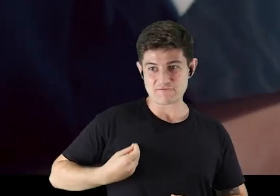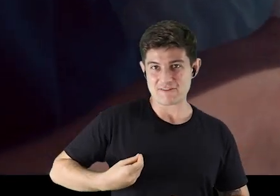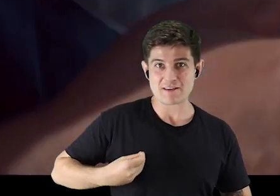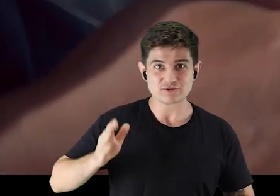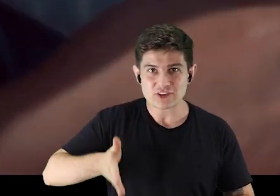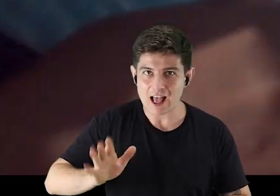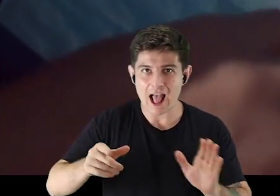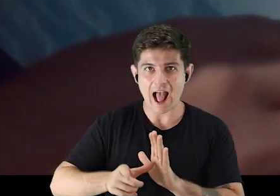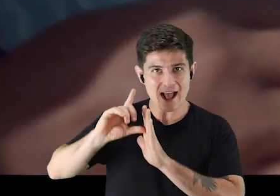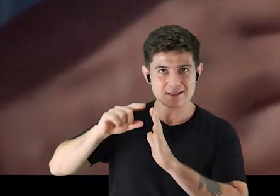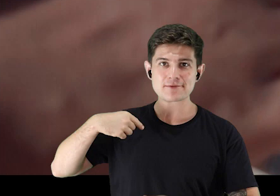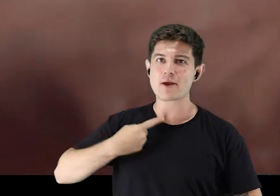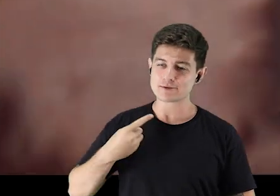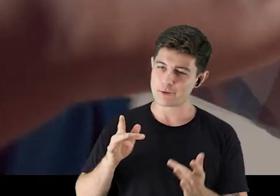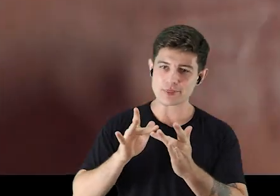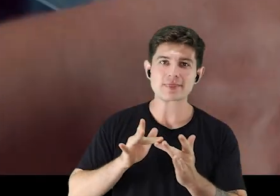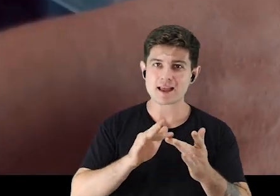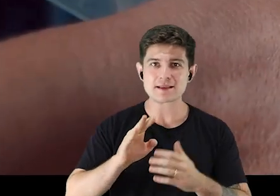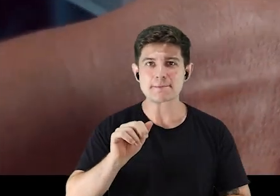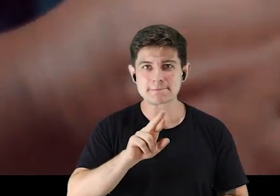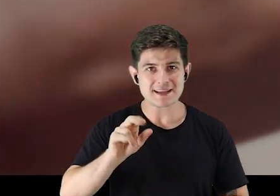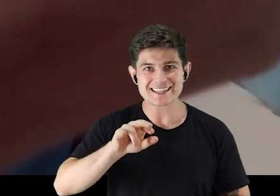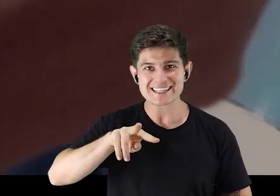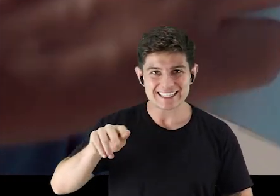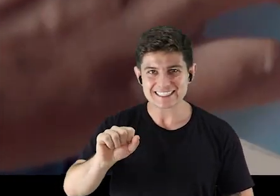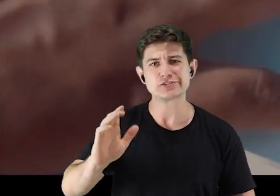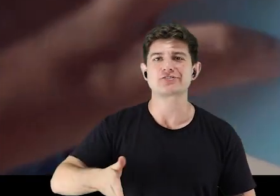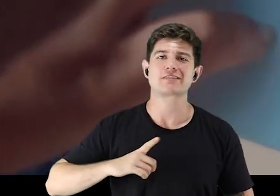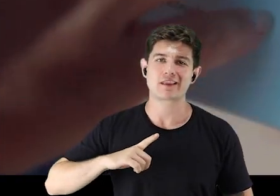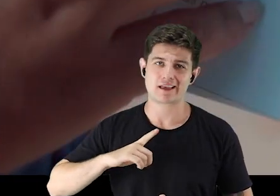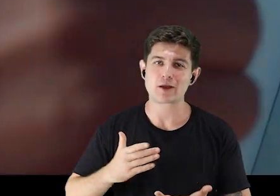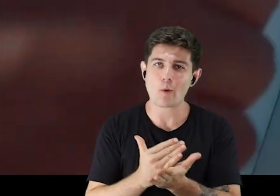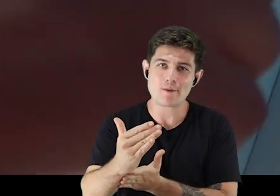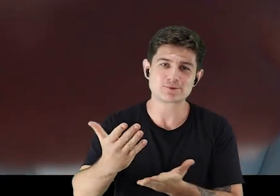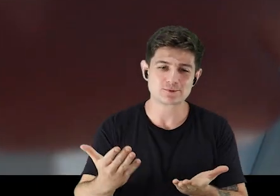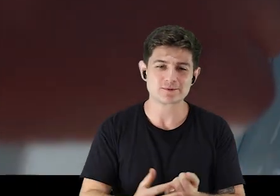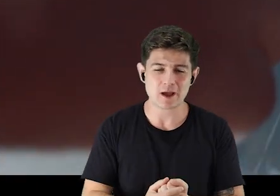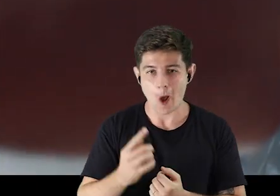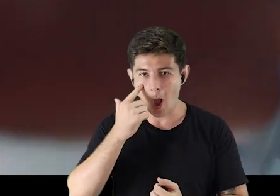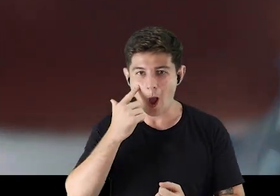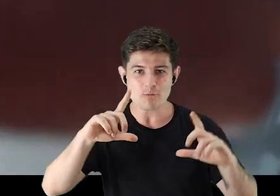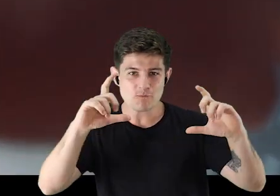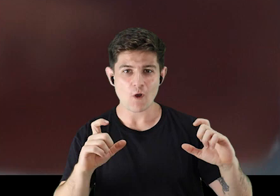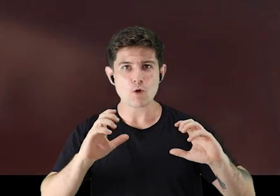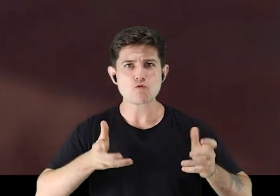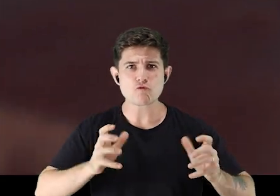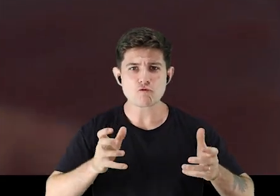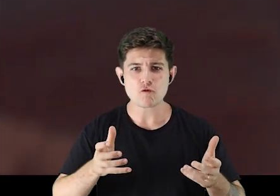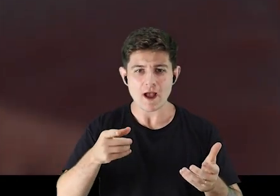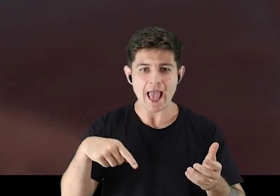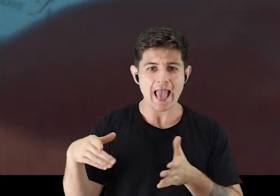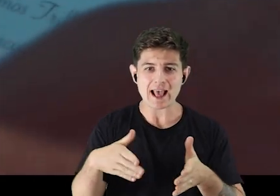existir, Barreirinhas, parte da nossa história, que foi quando iniciou. Aqui eles ainda andavam